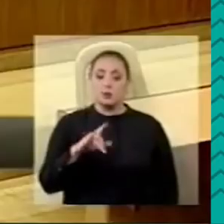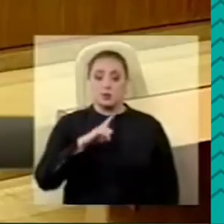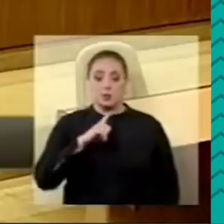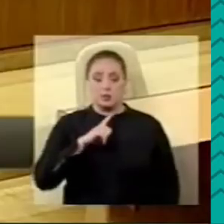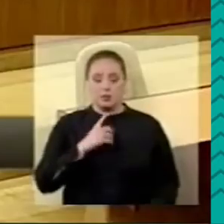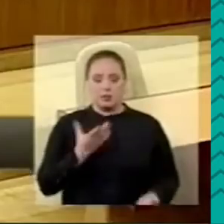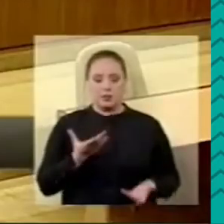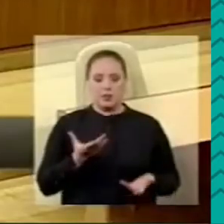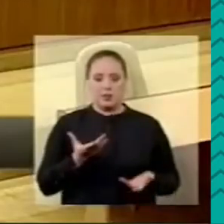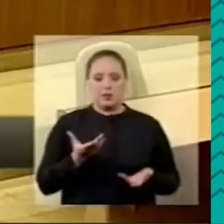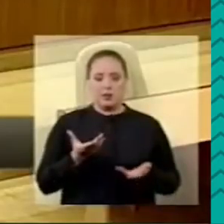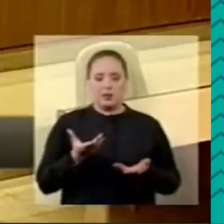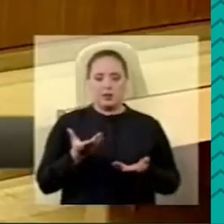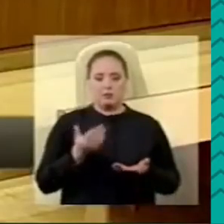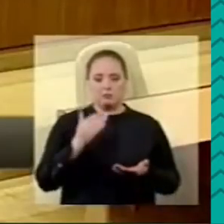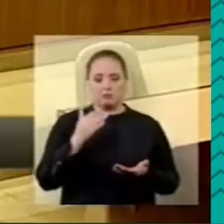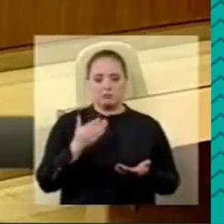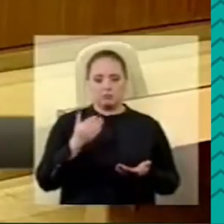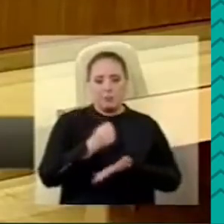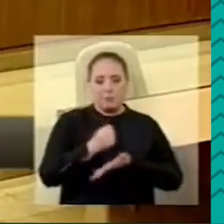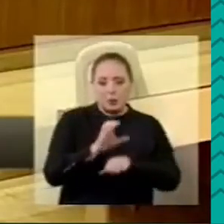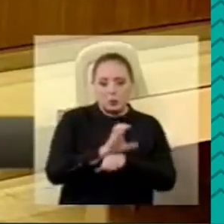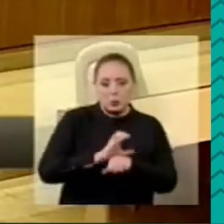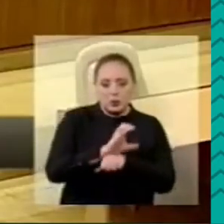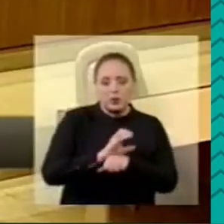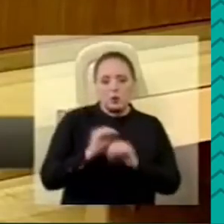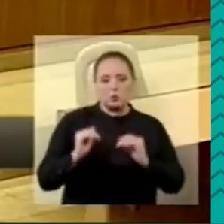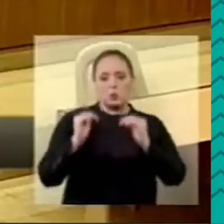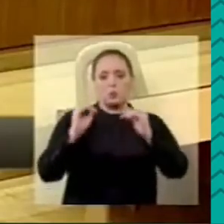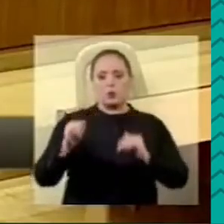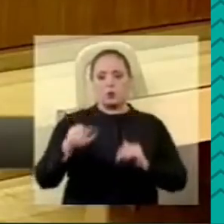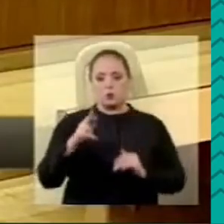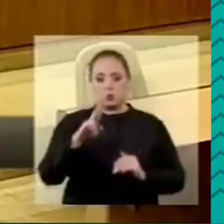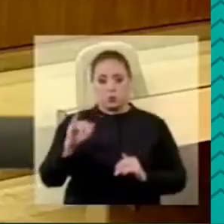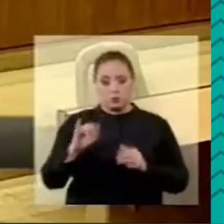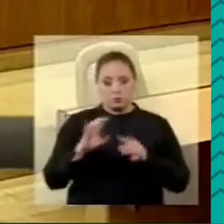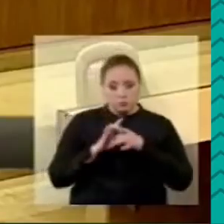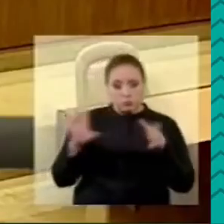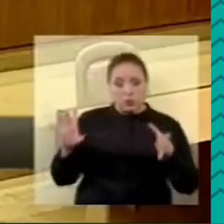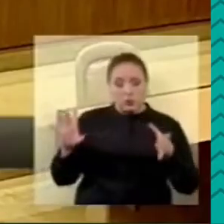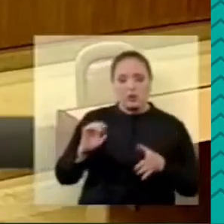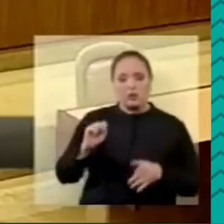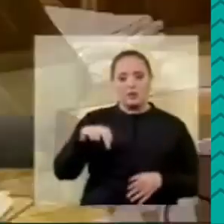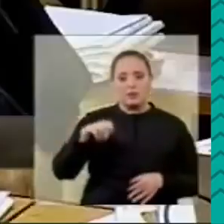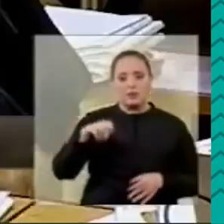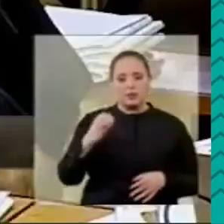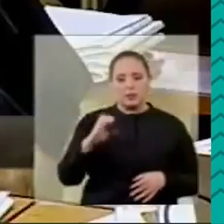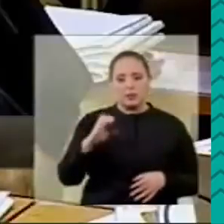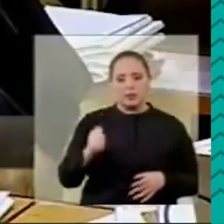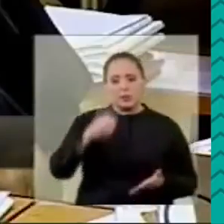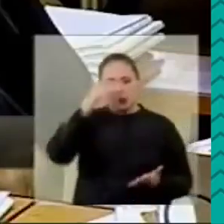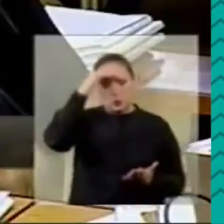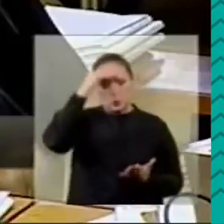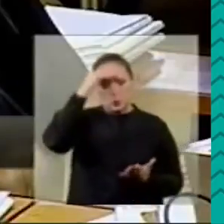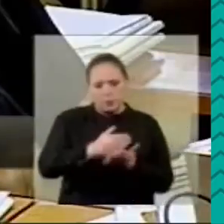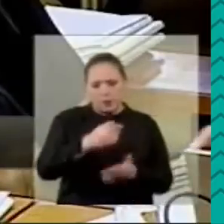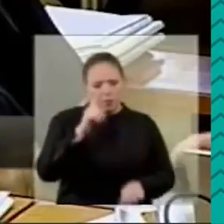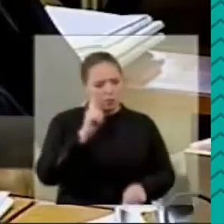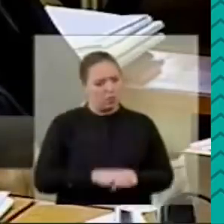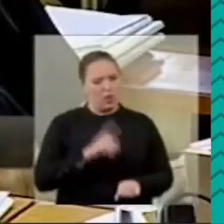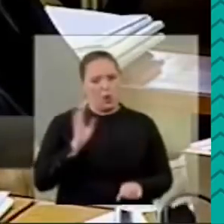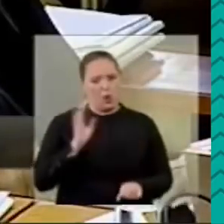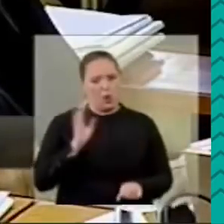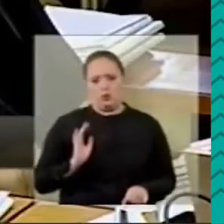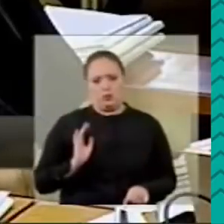constitucional a soberania do júri, saindo a sentença condenatória, tem que se cumprir de imediato.